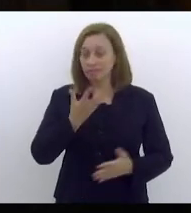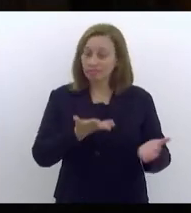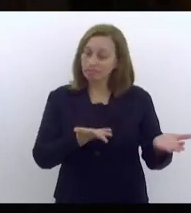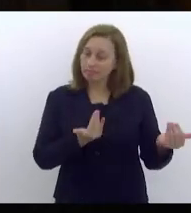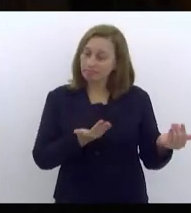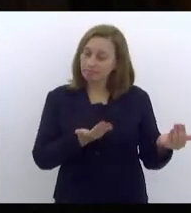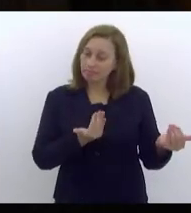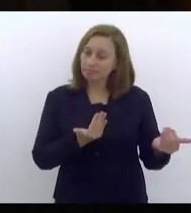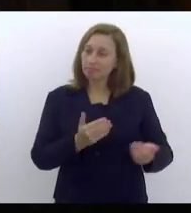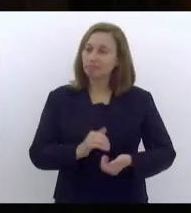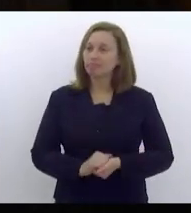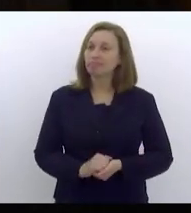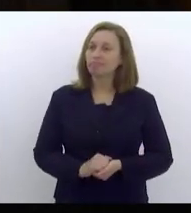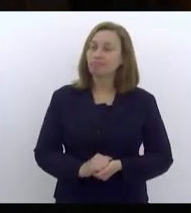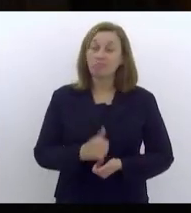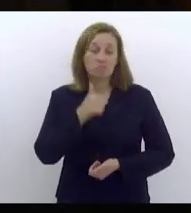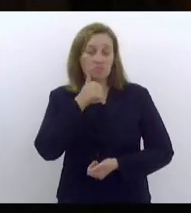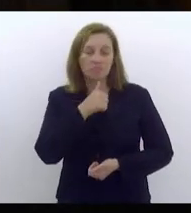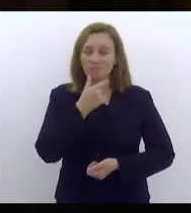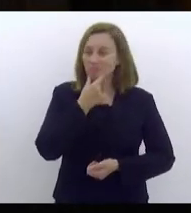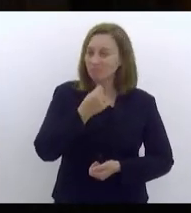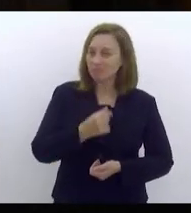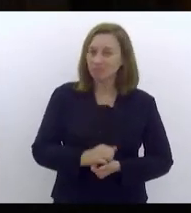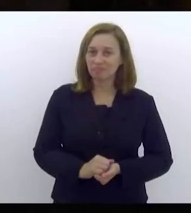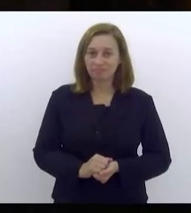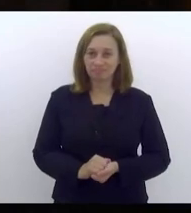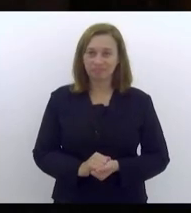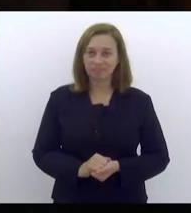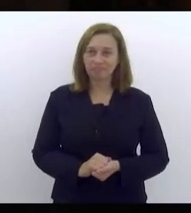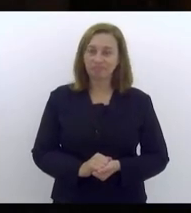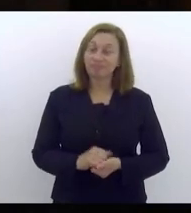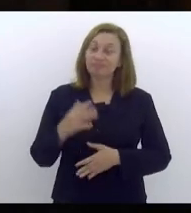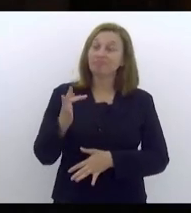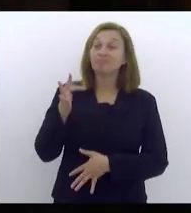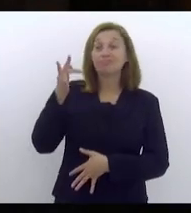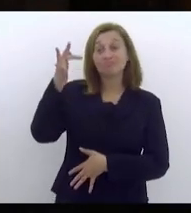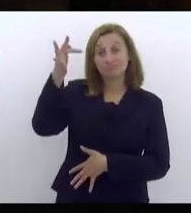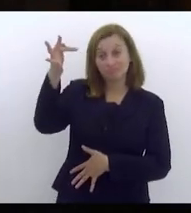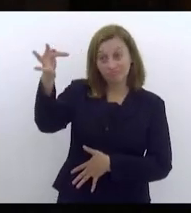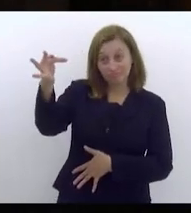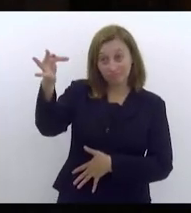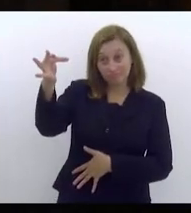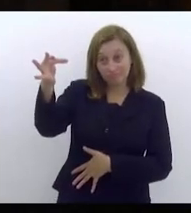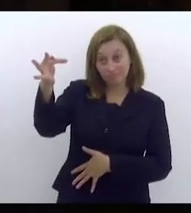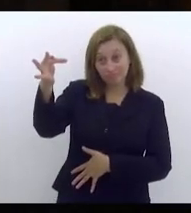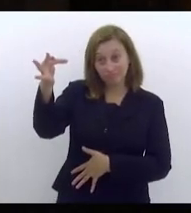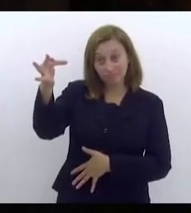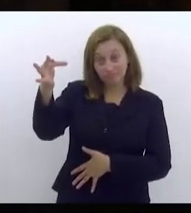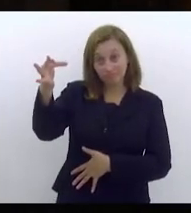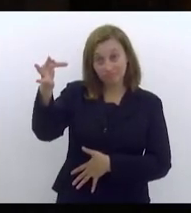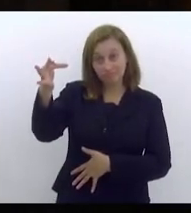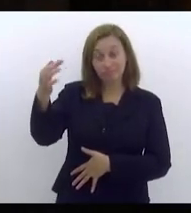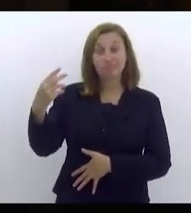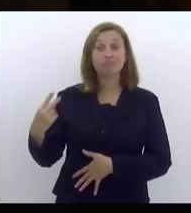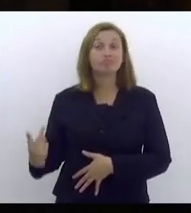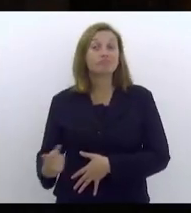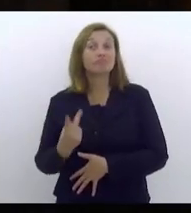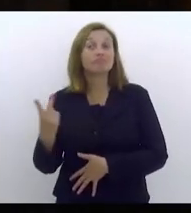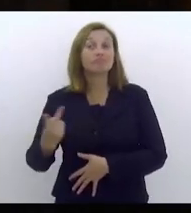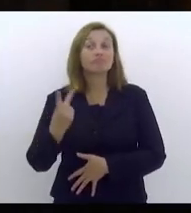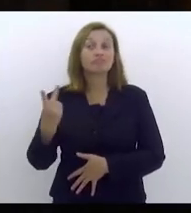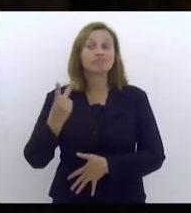juventude, moças e rapazes, que futuramente irão honrar